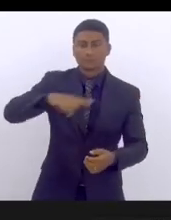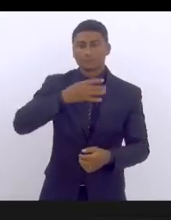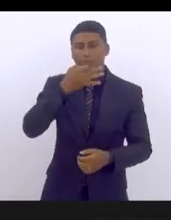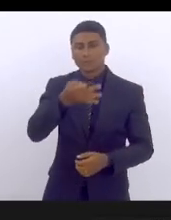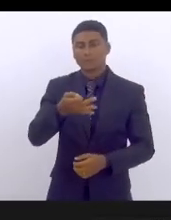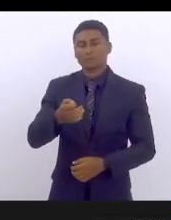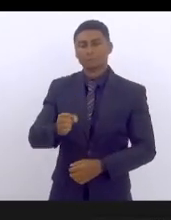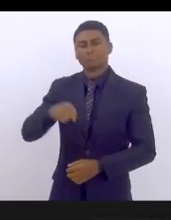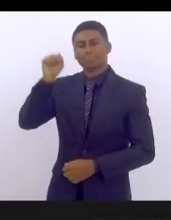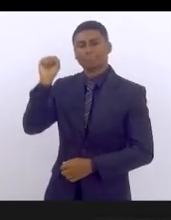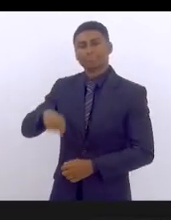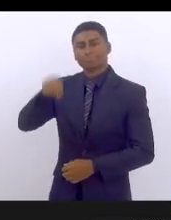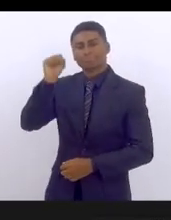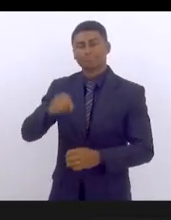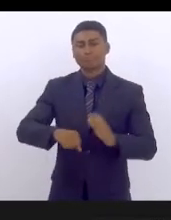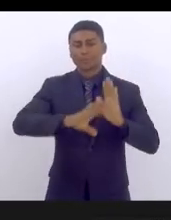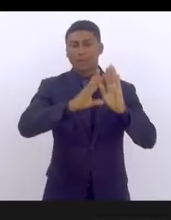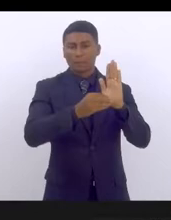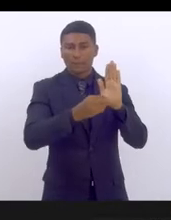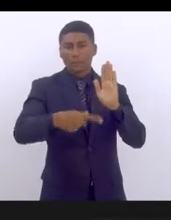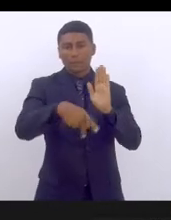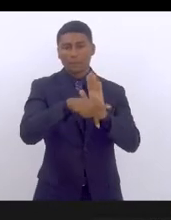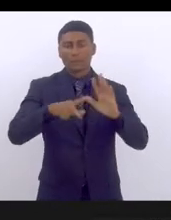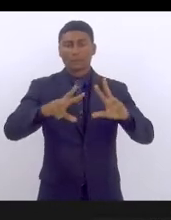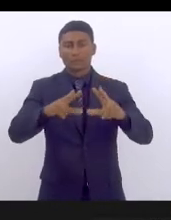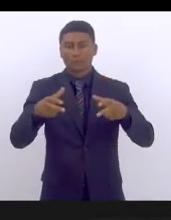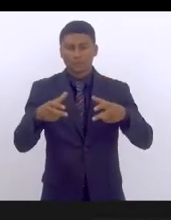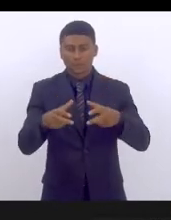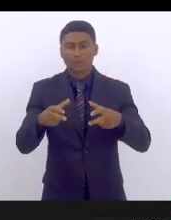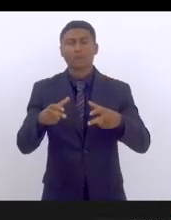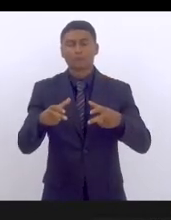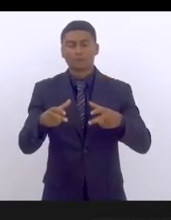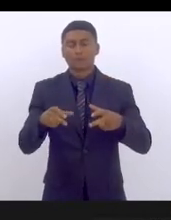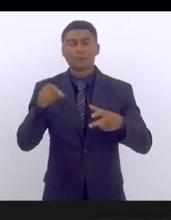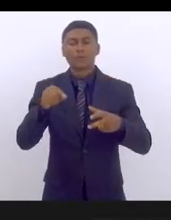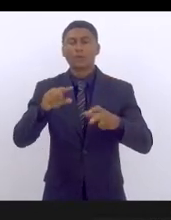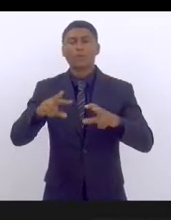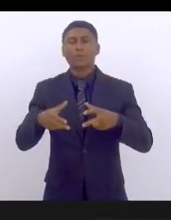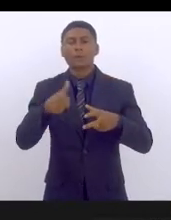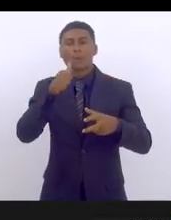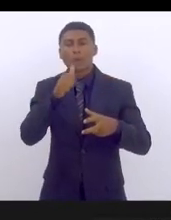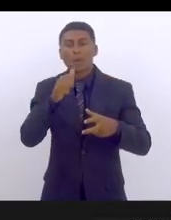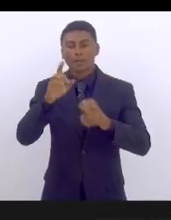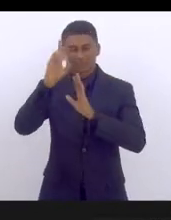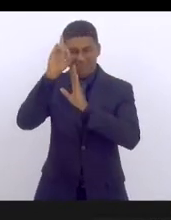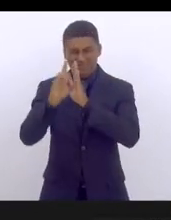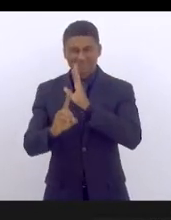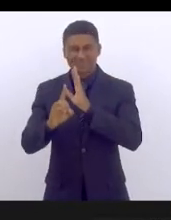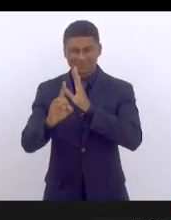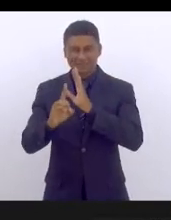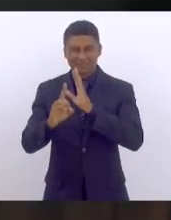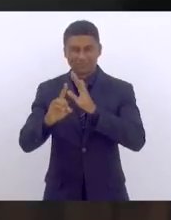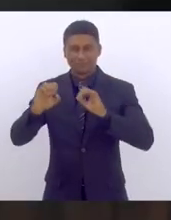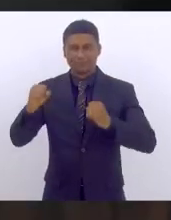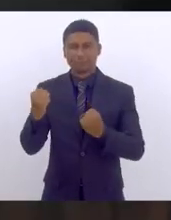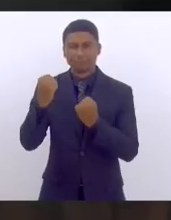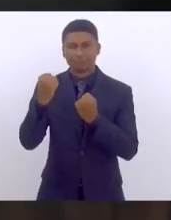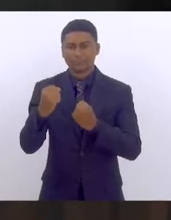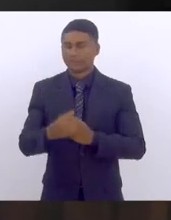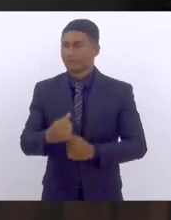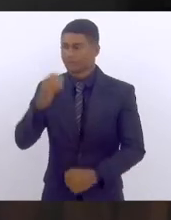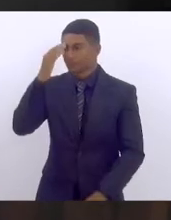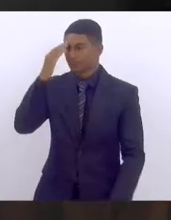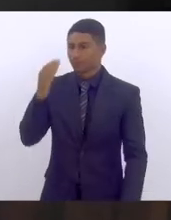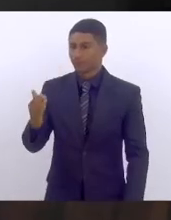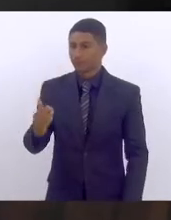favorável com as emendas da Comissão de Defesa dos Direitos da Mulher. Obrigada, deputada enfermeira